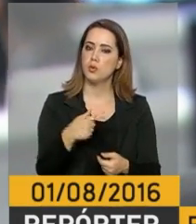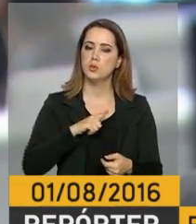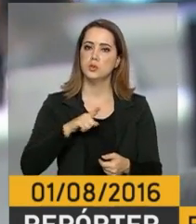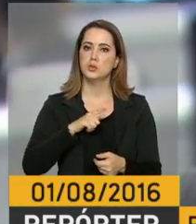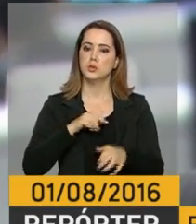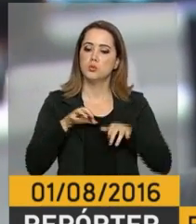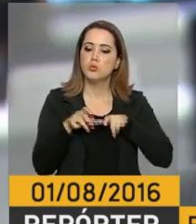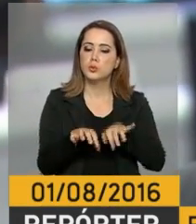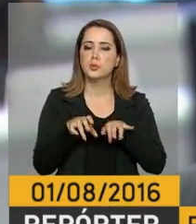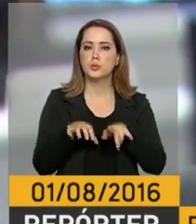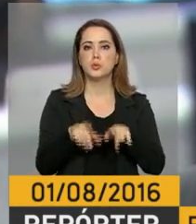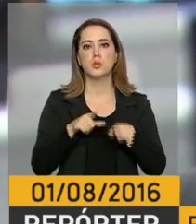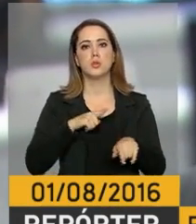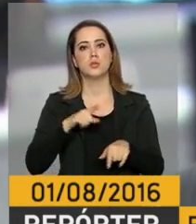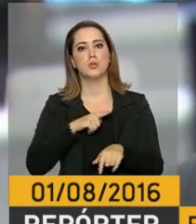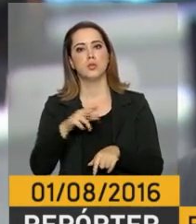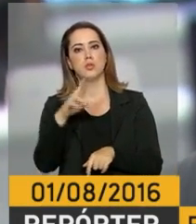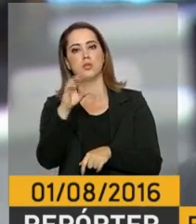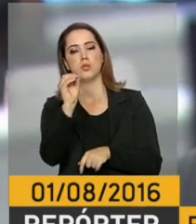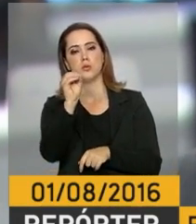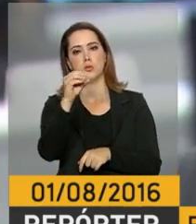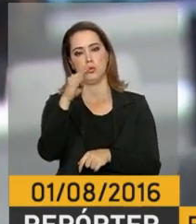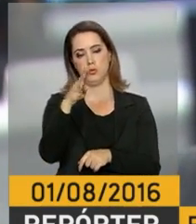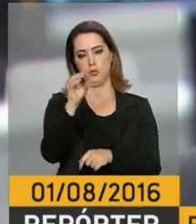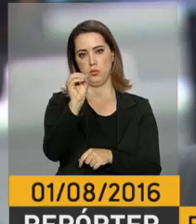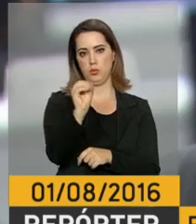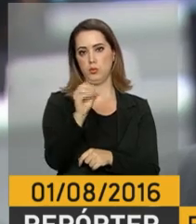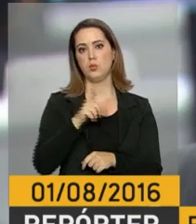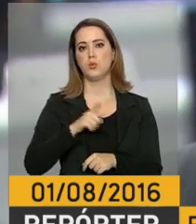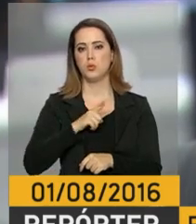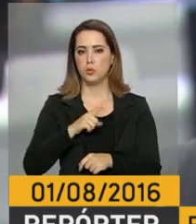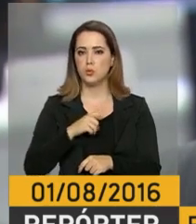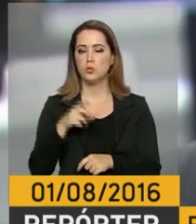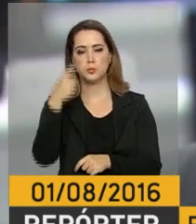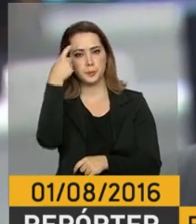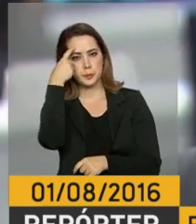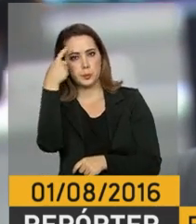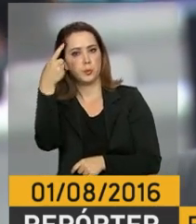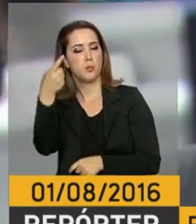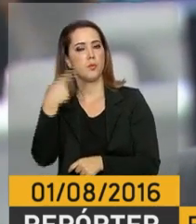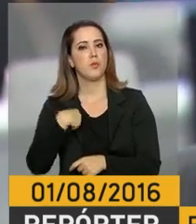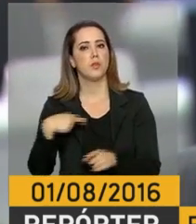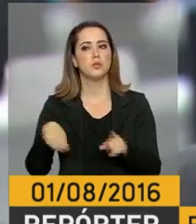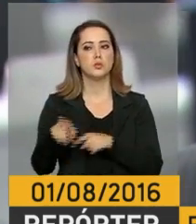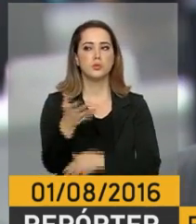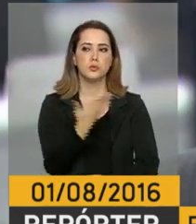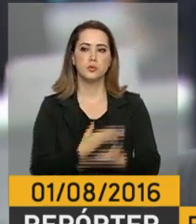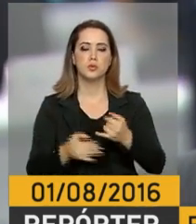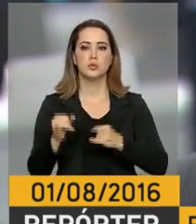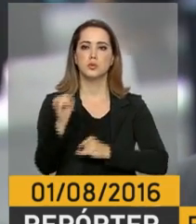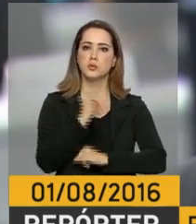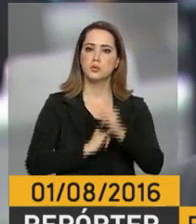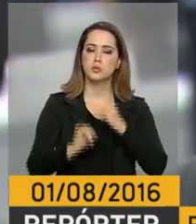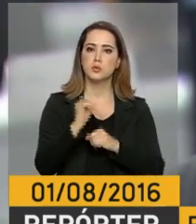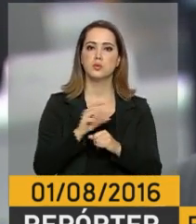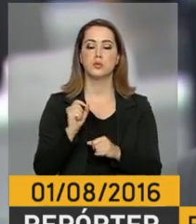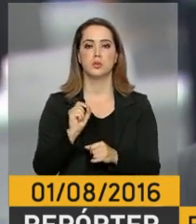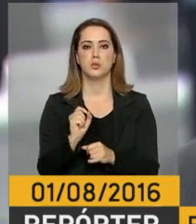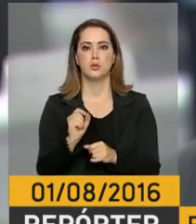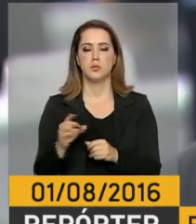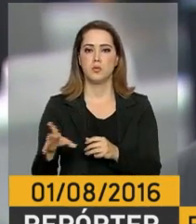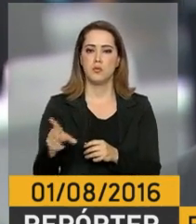de computador, robôs inteligentes, fazem com que nós possamos juntar os dados, para que nós